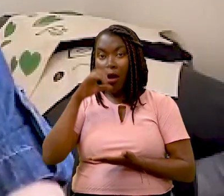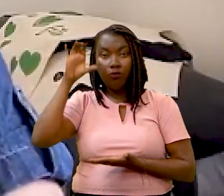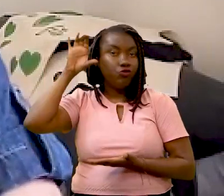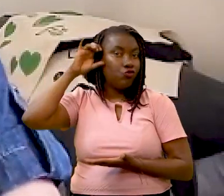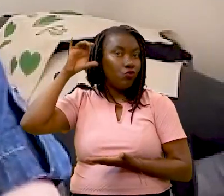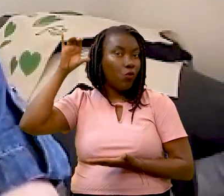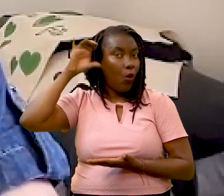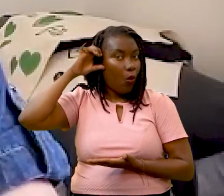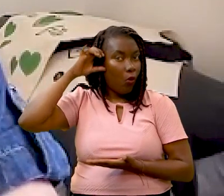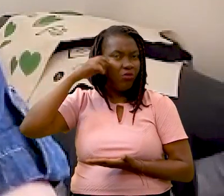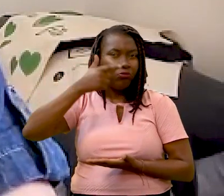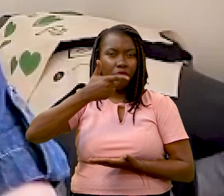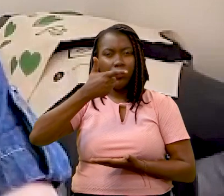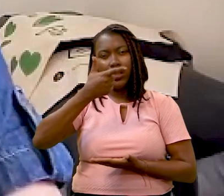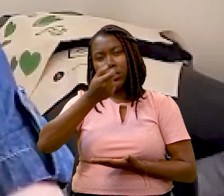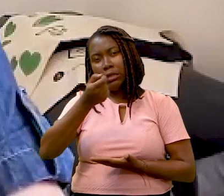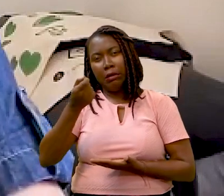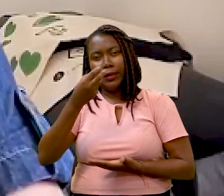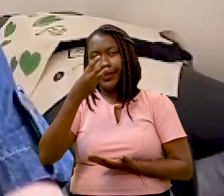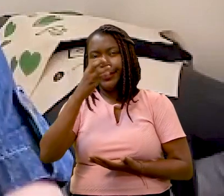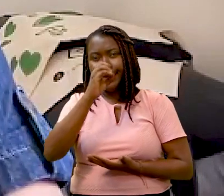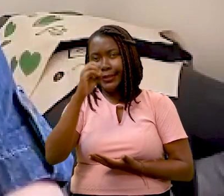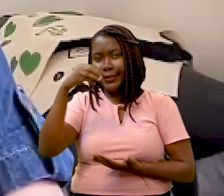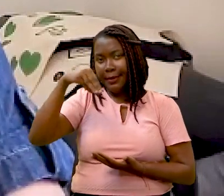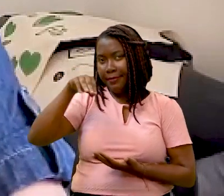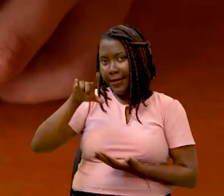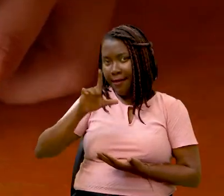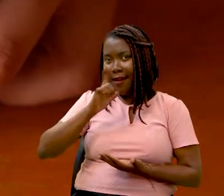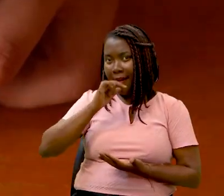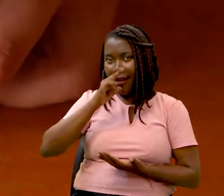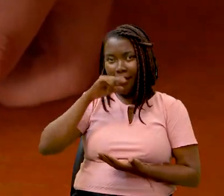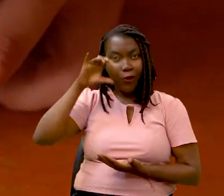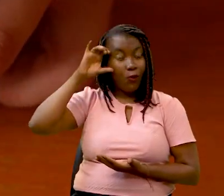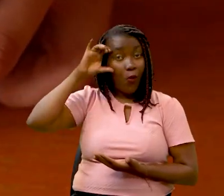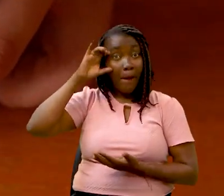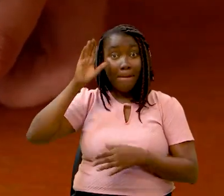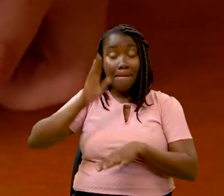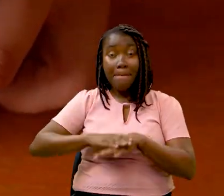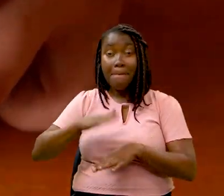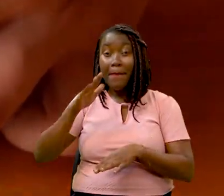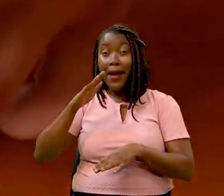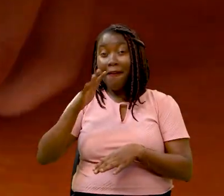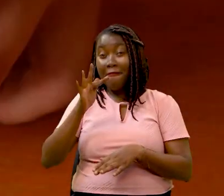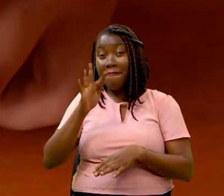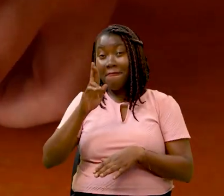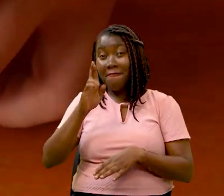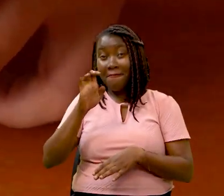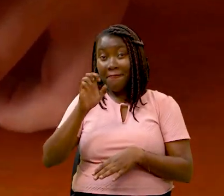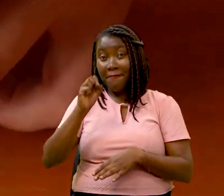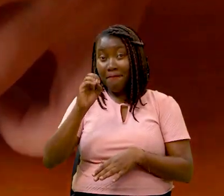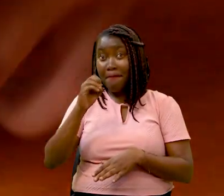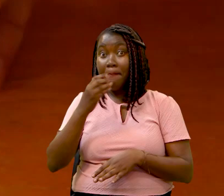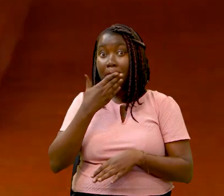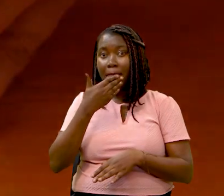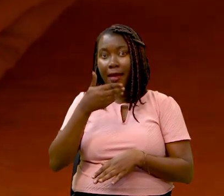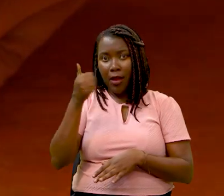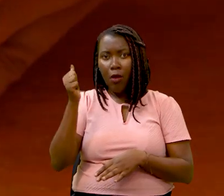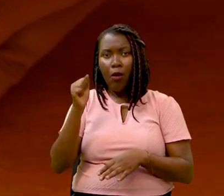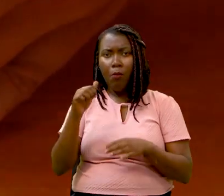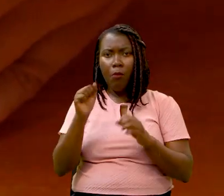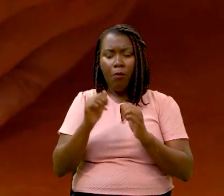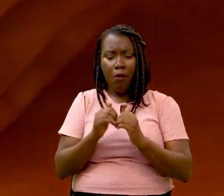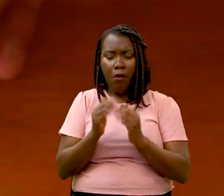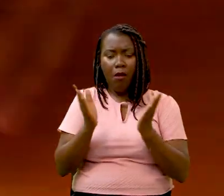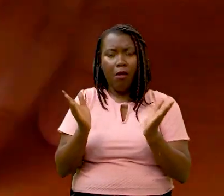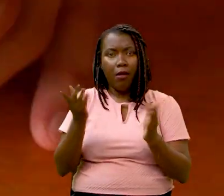seja, entre 200 e 300 ml de água de coco. Quanto mais fresco, melhor. Pode ser aquele coco aberto